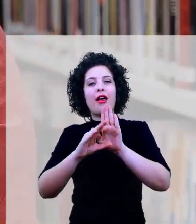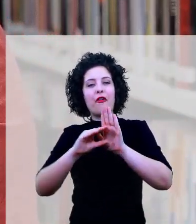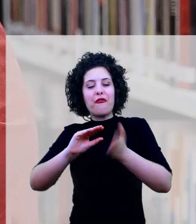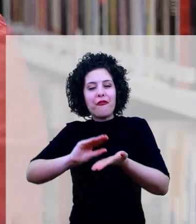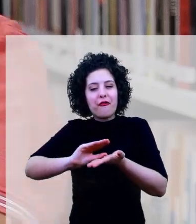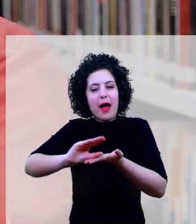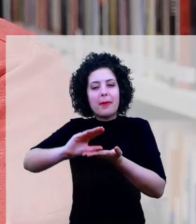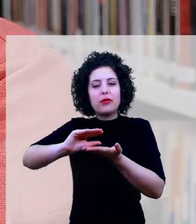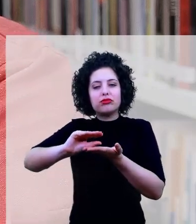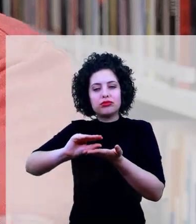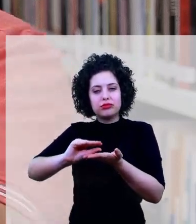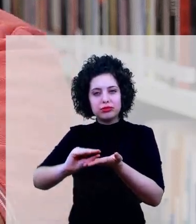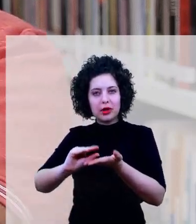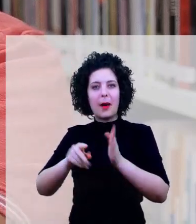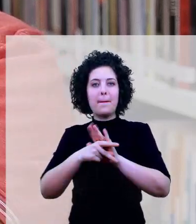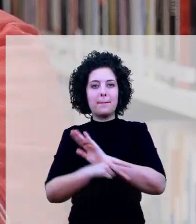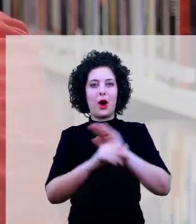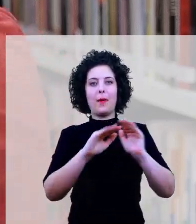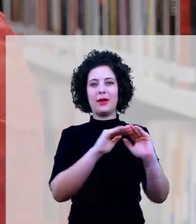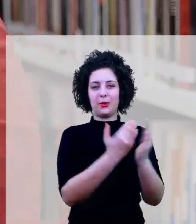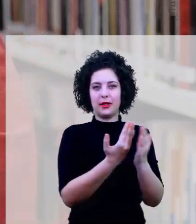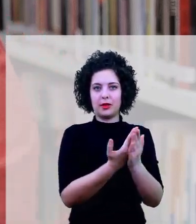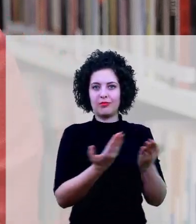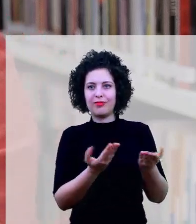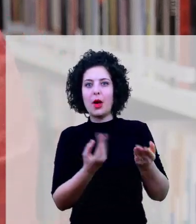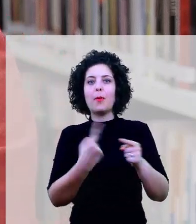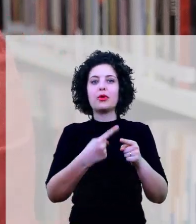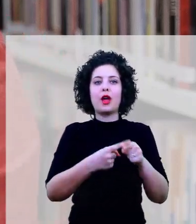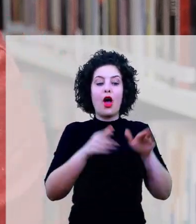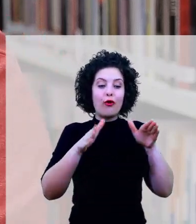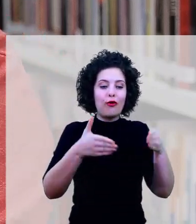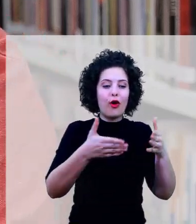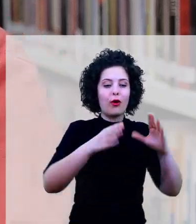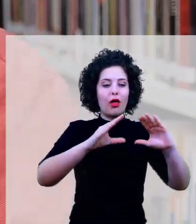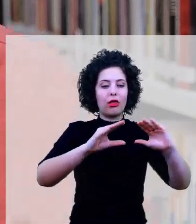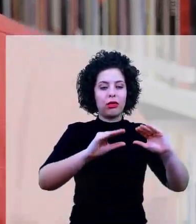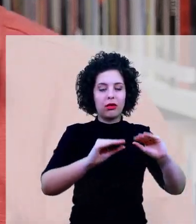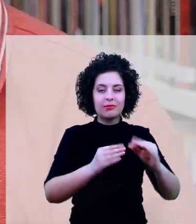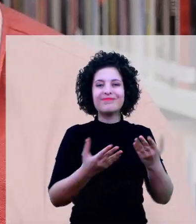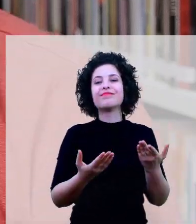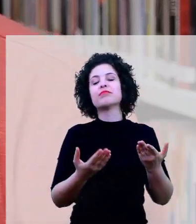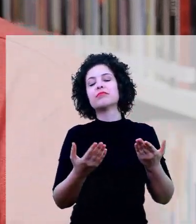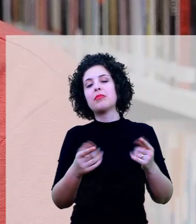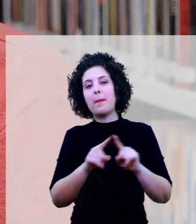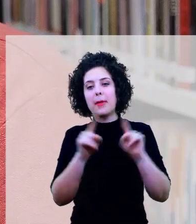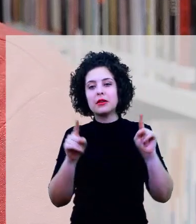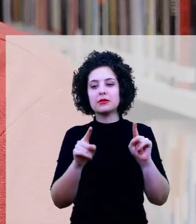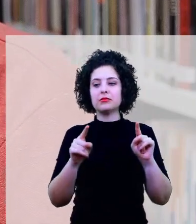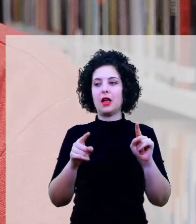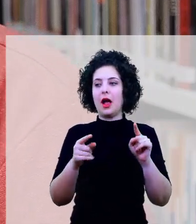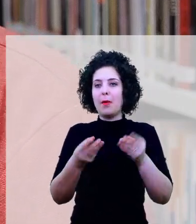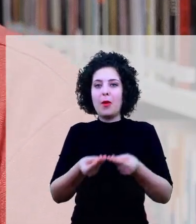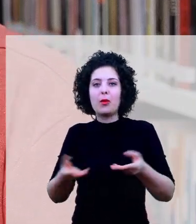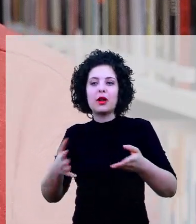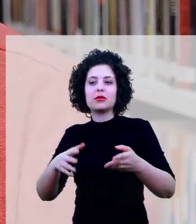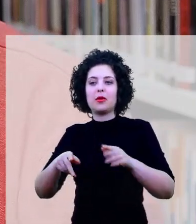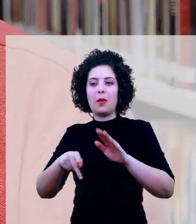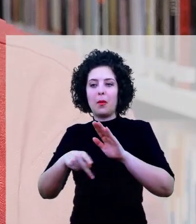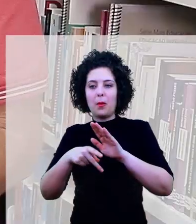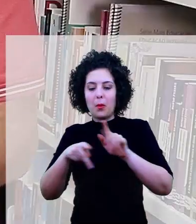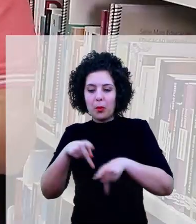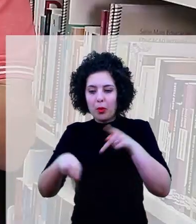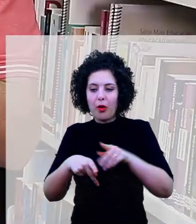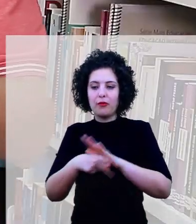agência da população, do serviço público para atender a população em geral, não necessariamente a população escolar